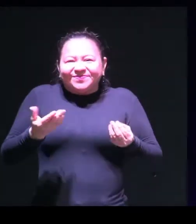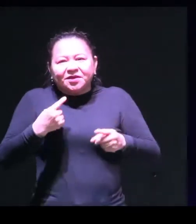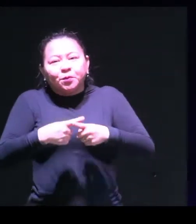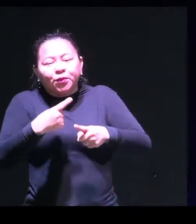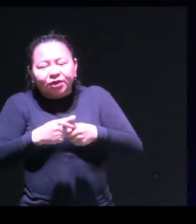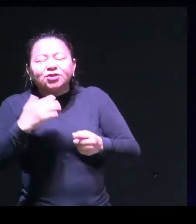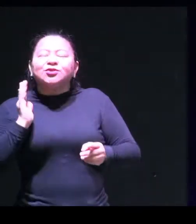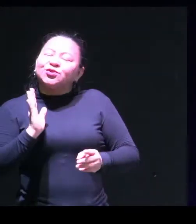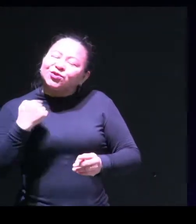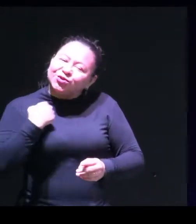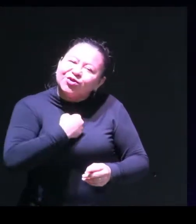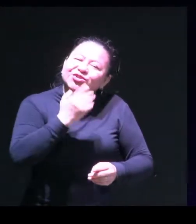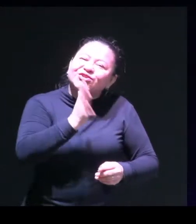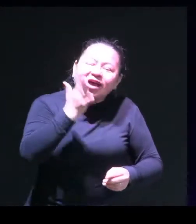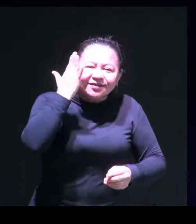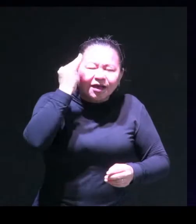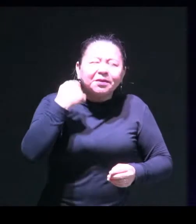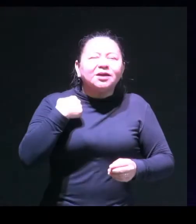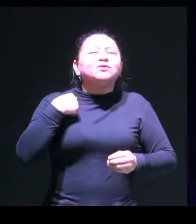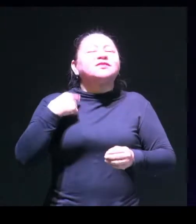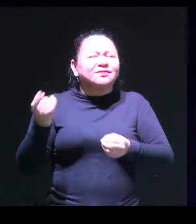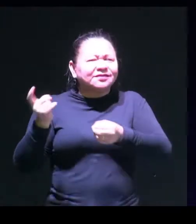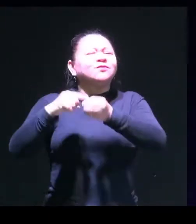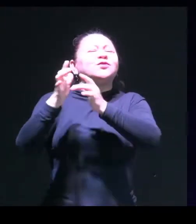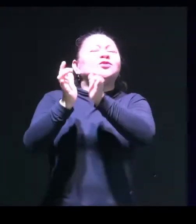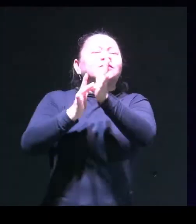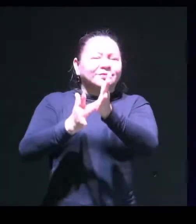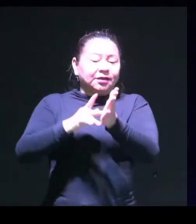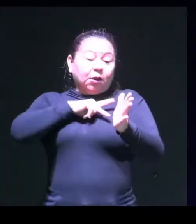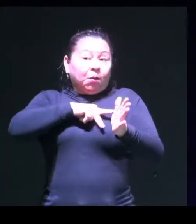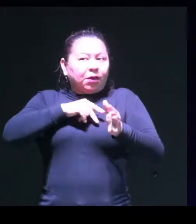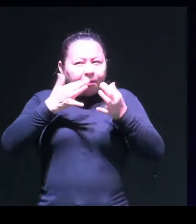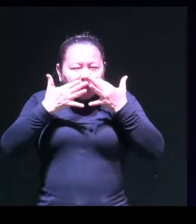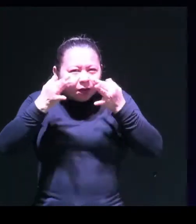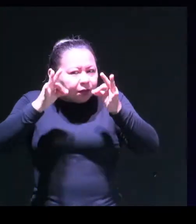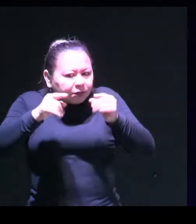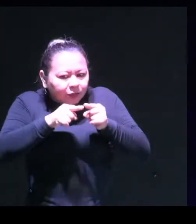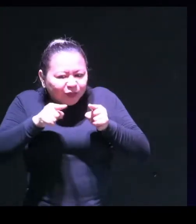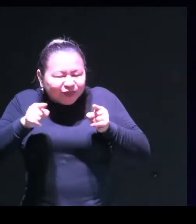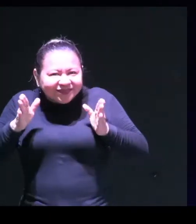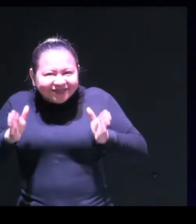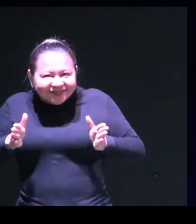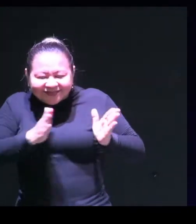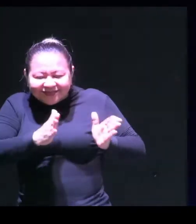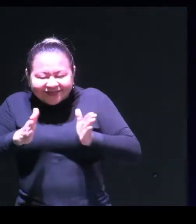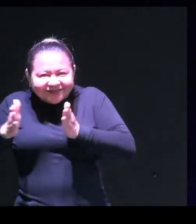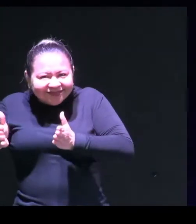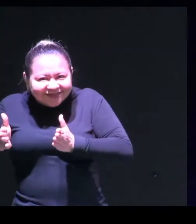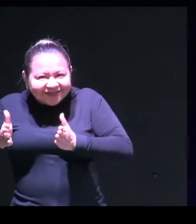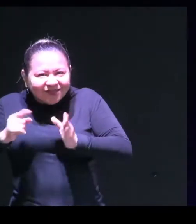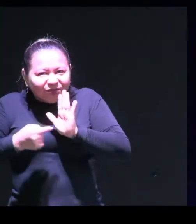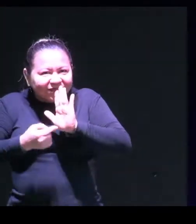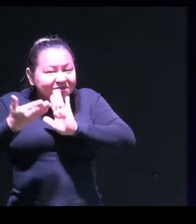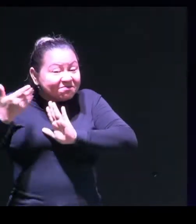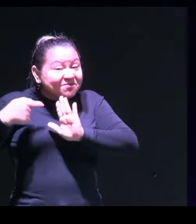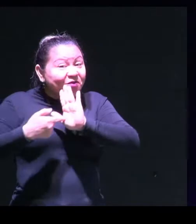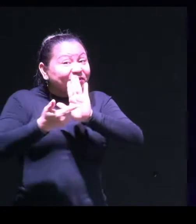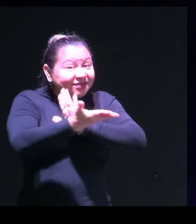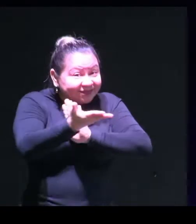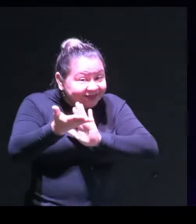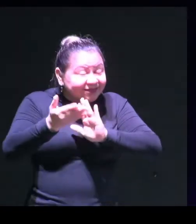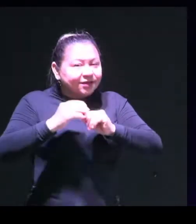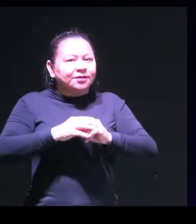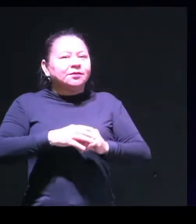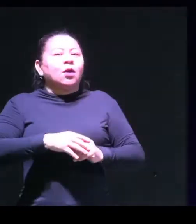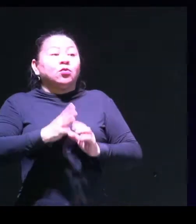nós sabemos que não será surpresa para nós. Paulo está dizendo, presta atenção nos tempos, nas estações, nos sinais. Uma vez